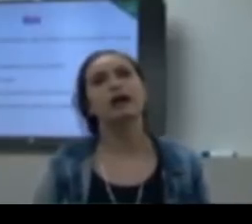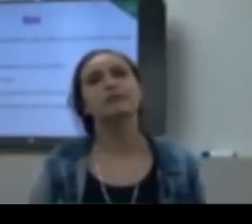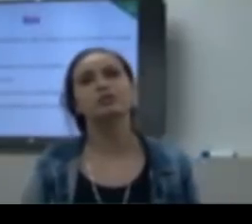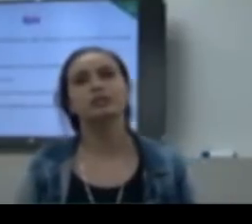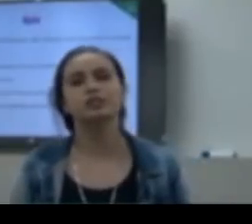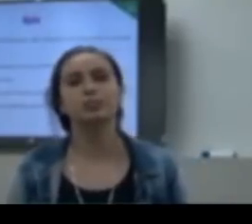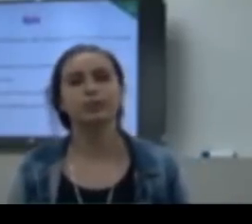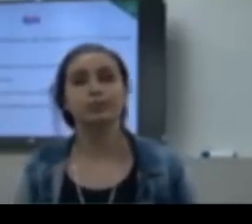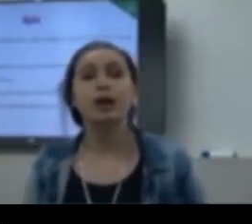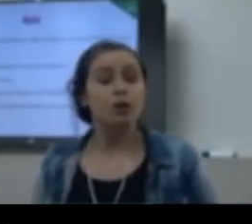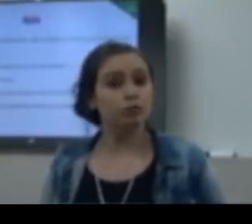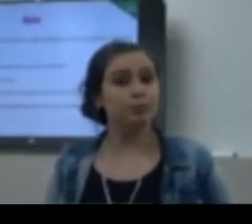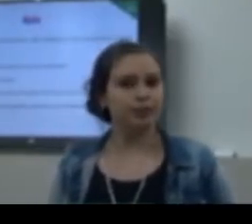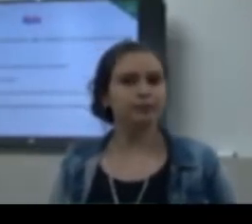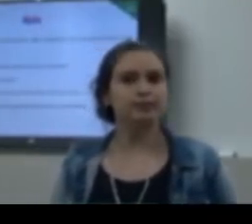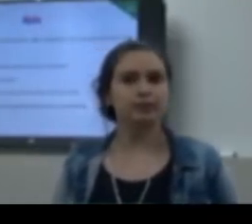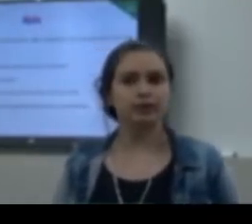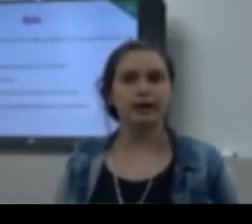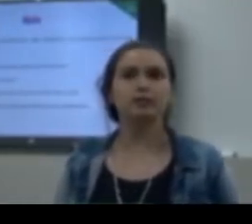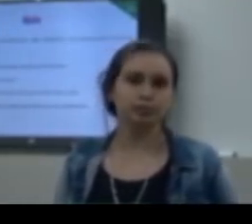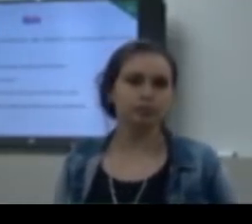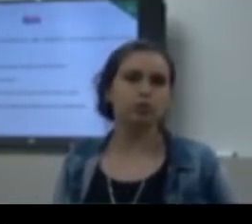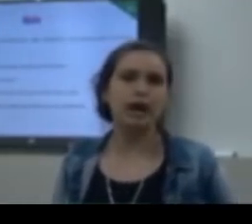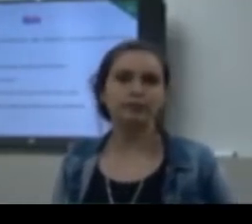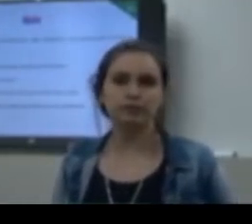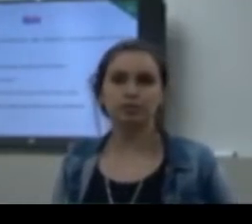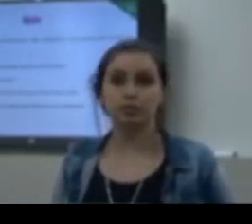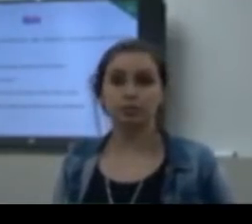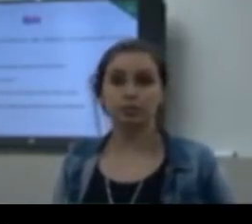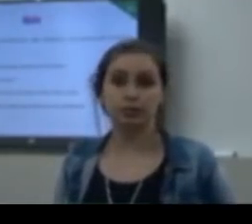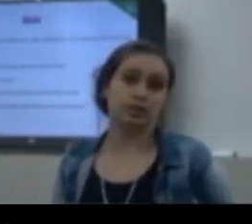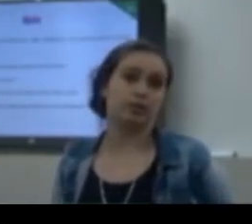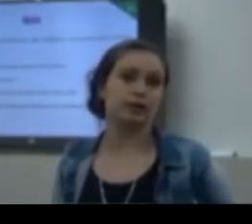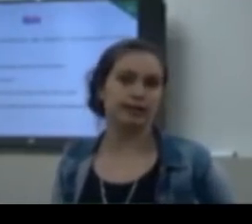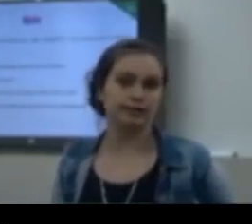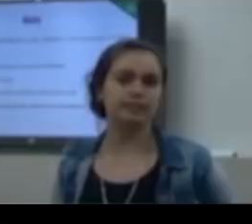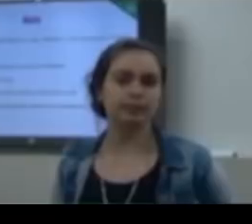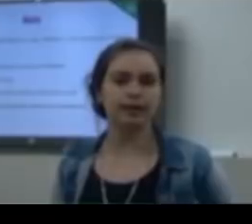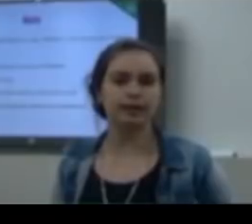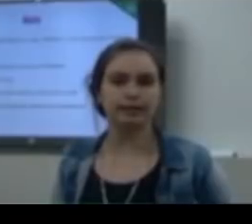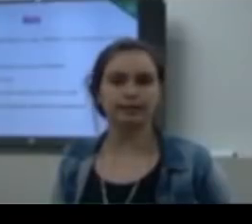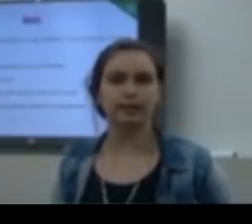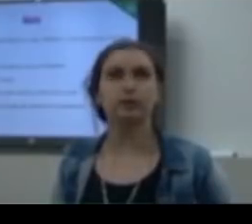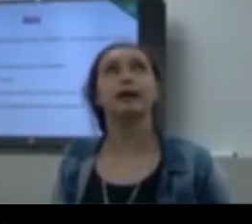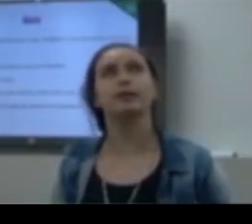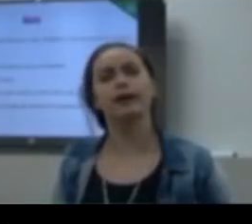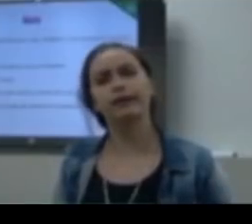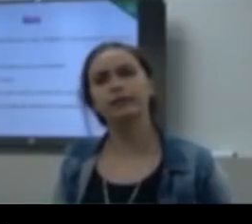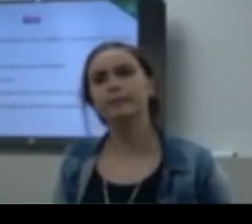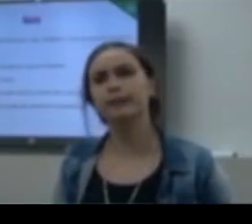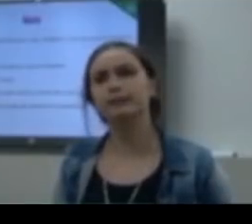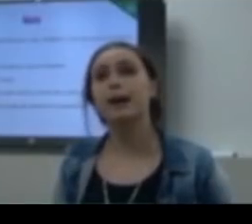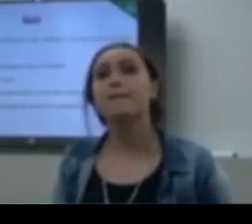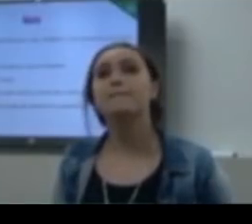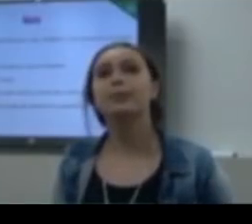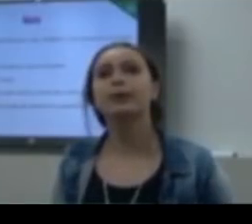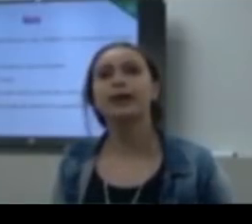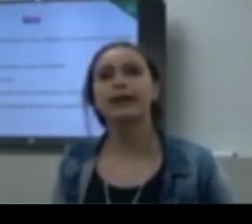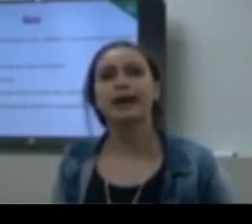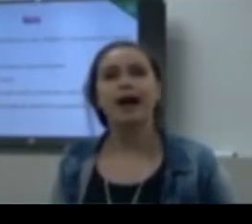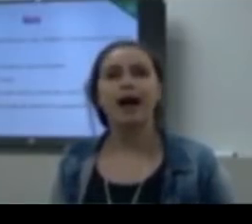Ambos possuem árvores de grande porte. O domínio das araucárias possui árvores de grande porte. A araucária é um exemplo dela, né? Então a araucária é uma árvore